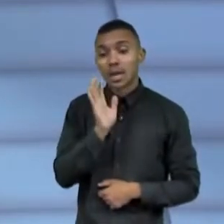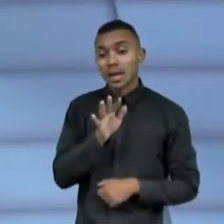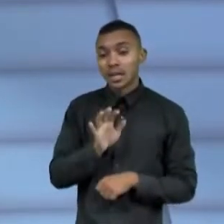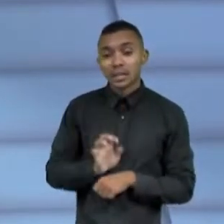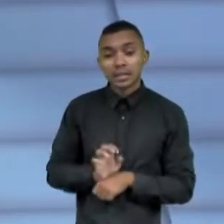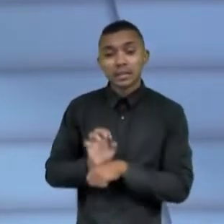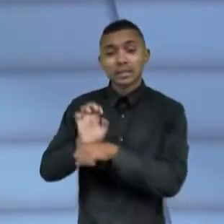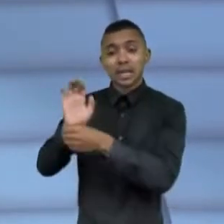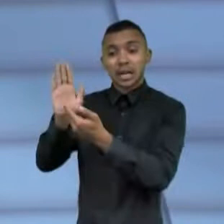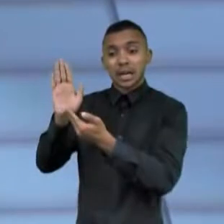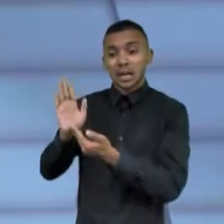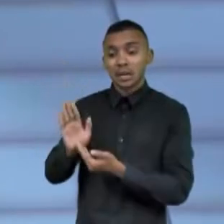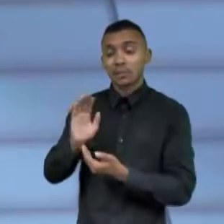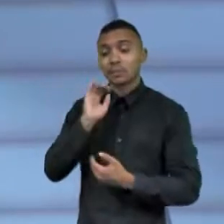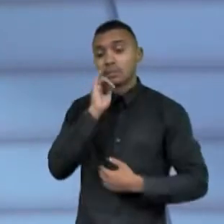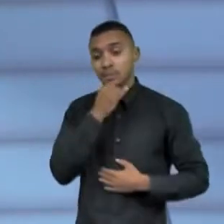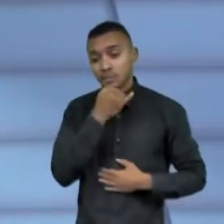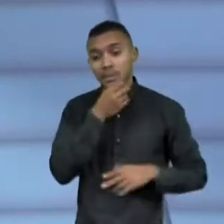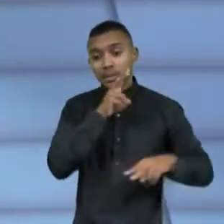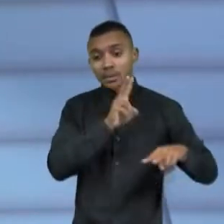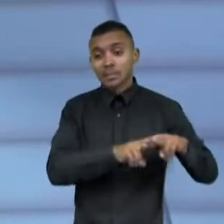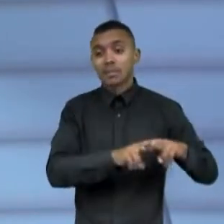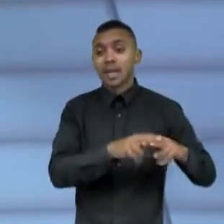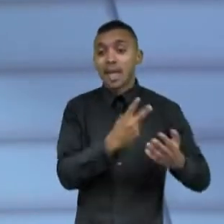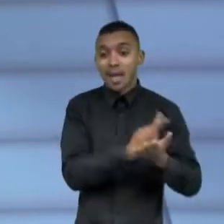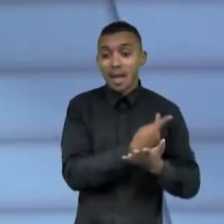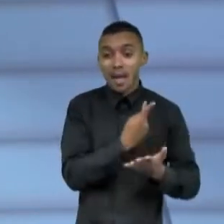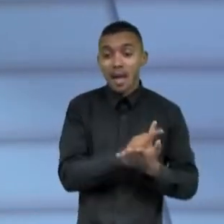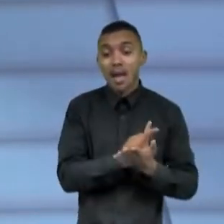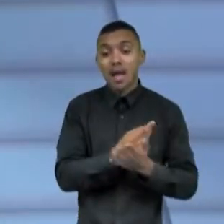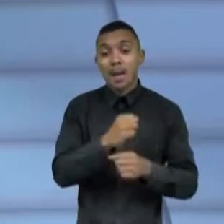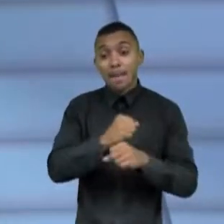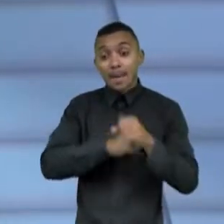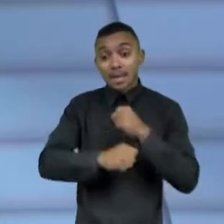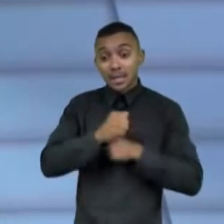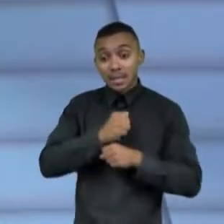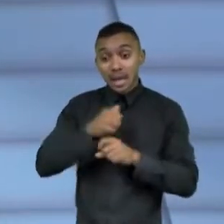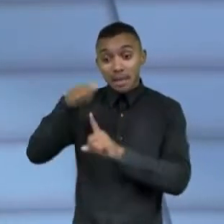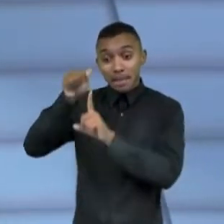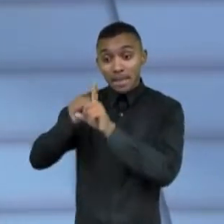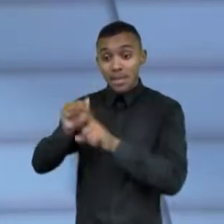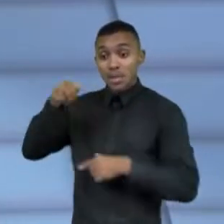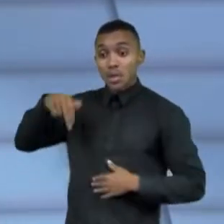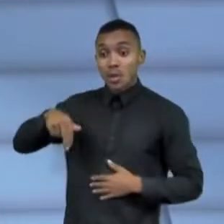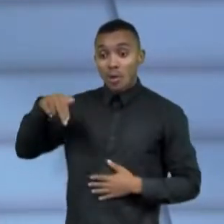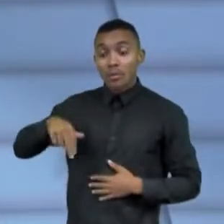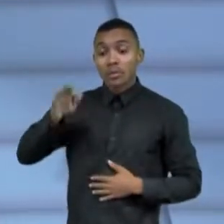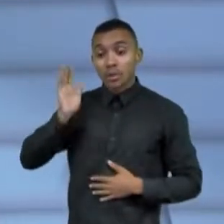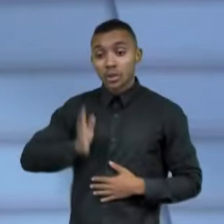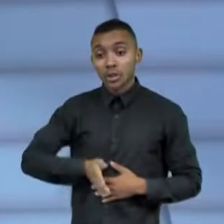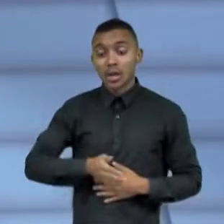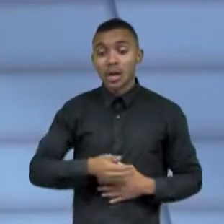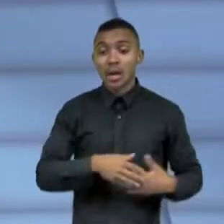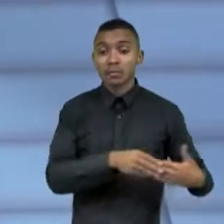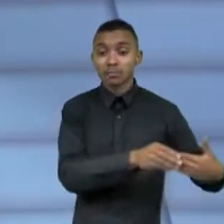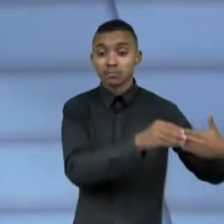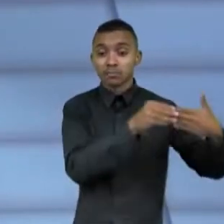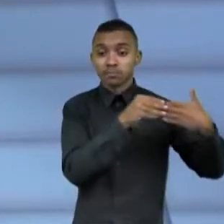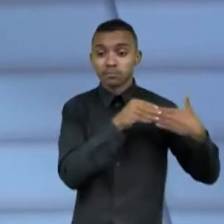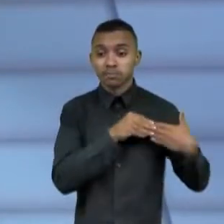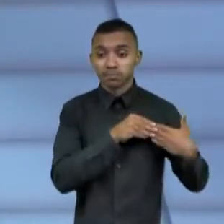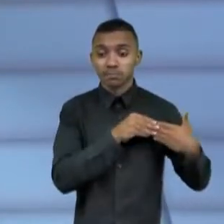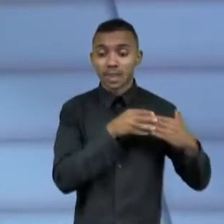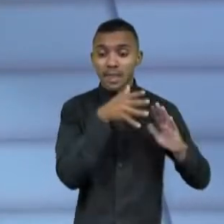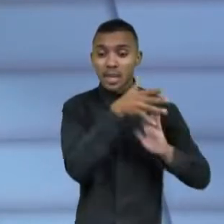nesse sentido, sim. Em novembro do ano passado, nós recebemos, inclusive, uma missão do Conselho Nacional de Justiça, que